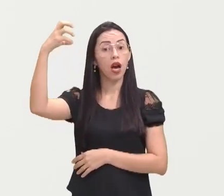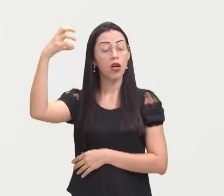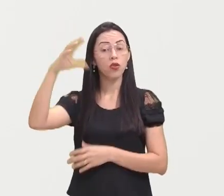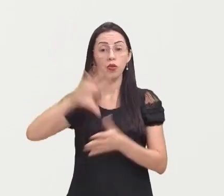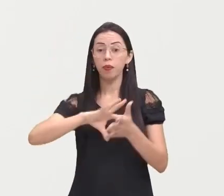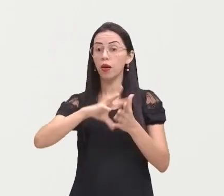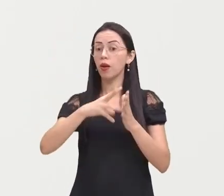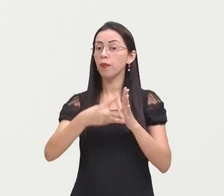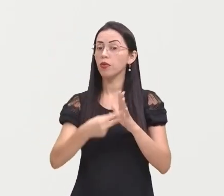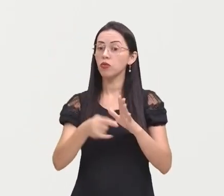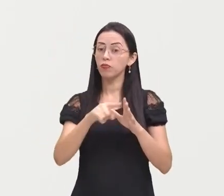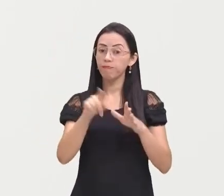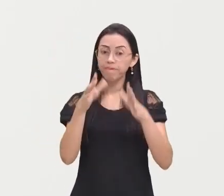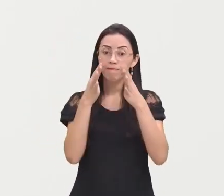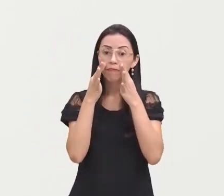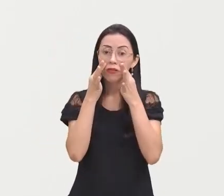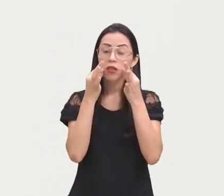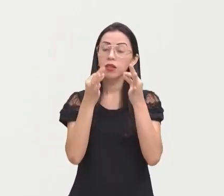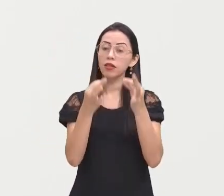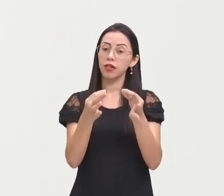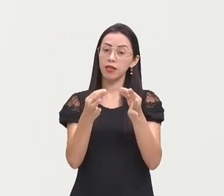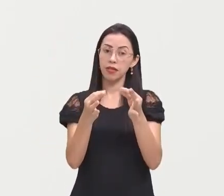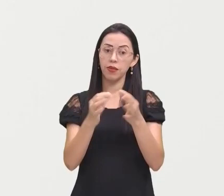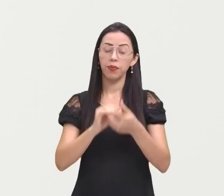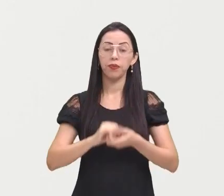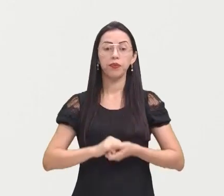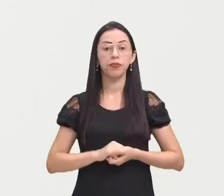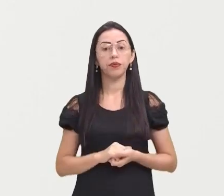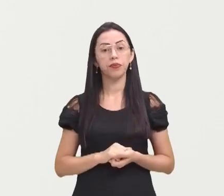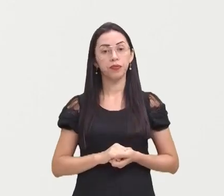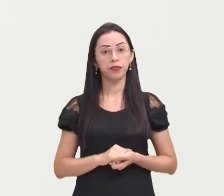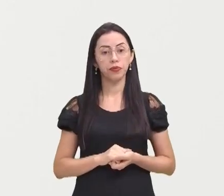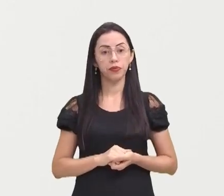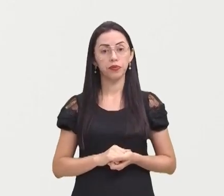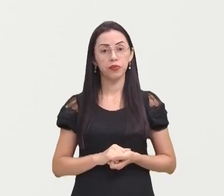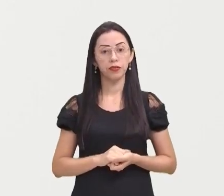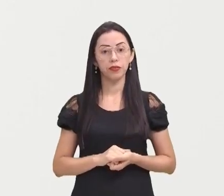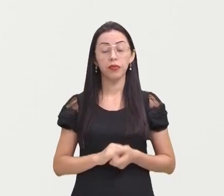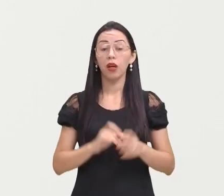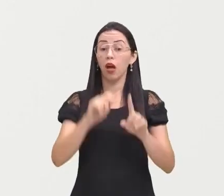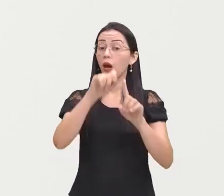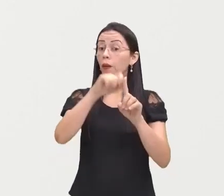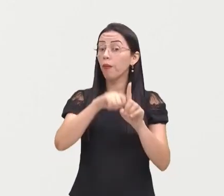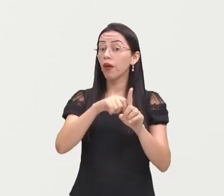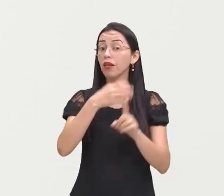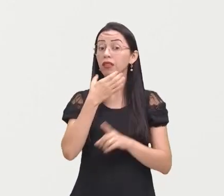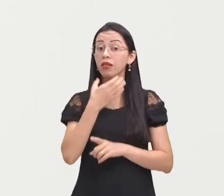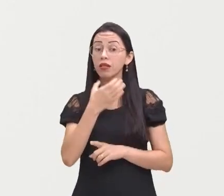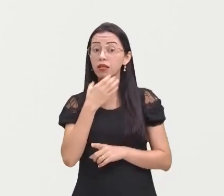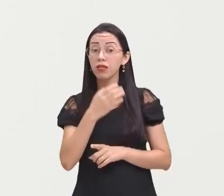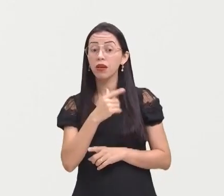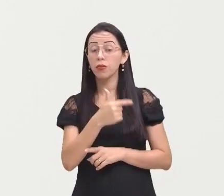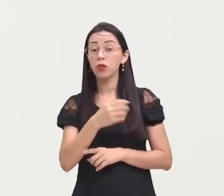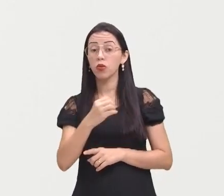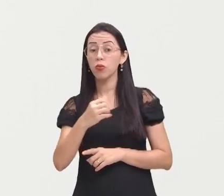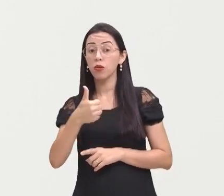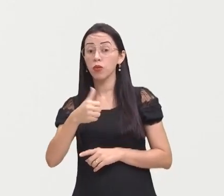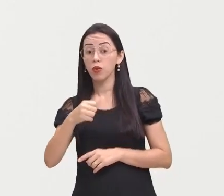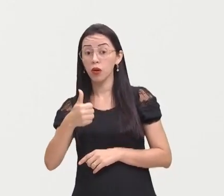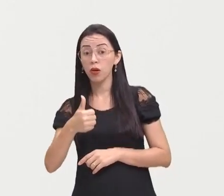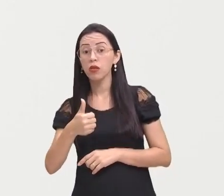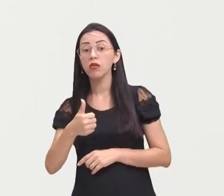Prestem bem atenção nisso, crianças. Em dezembro de 2011, fiz minha